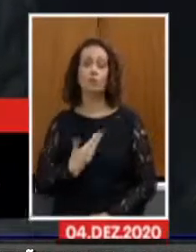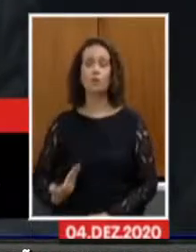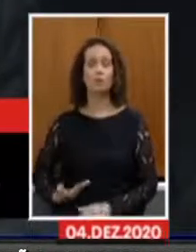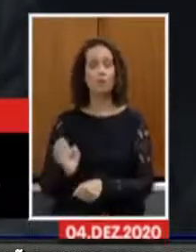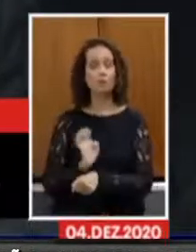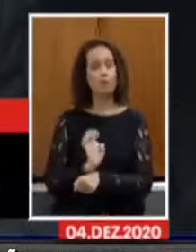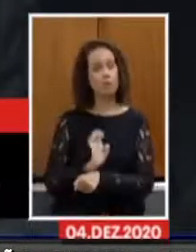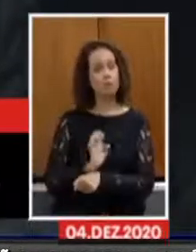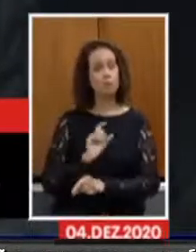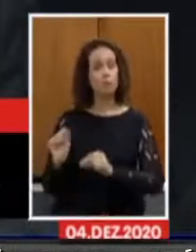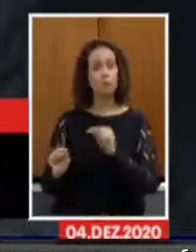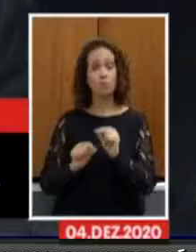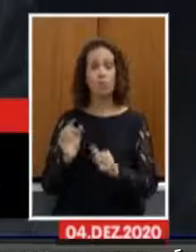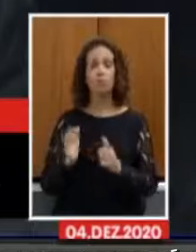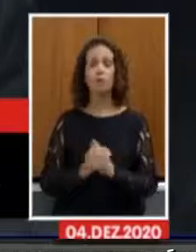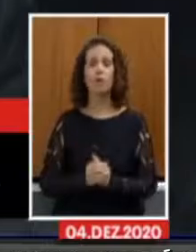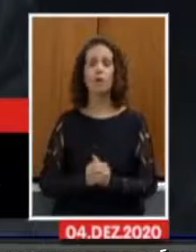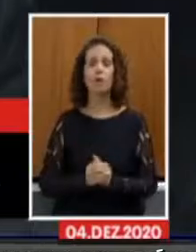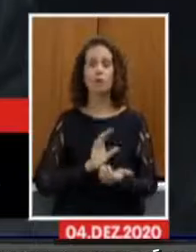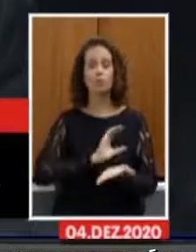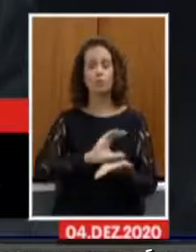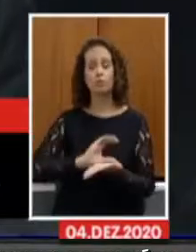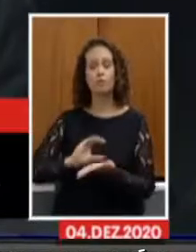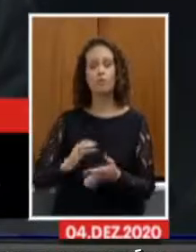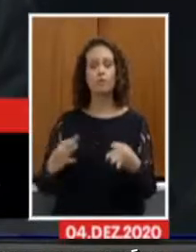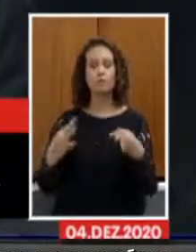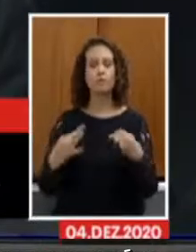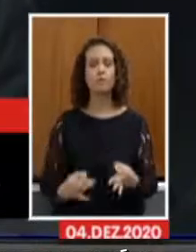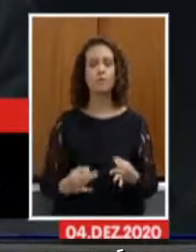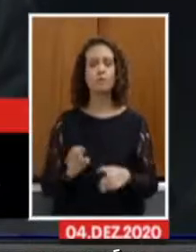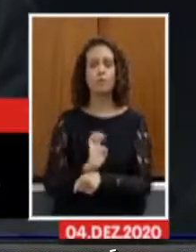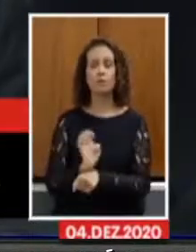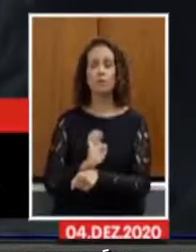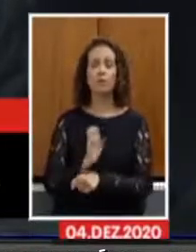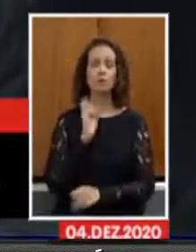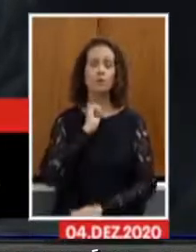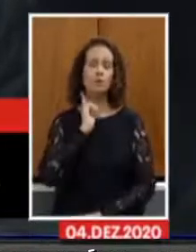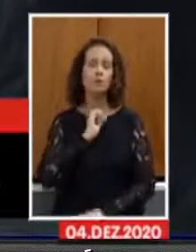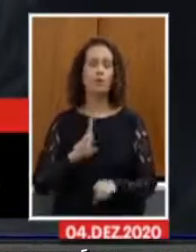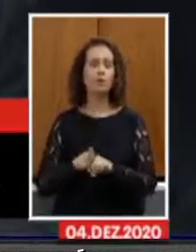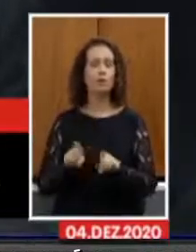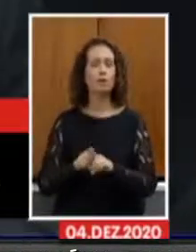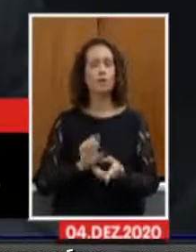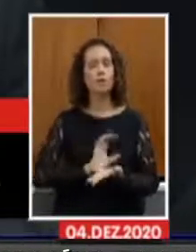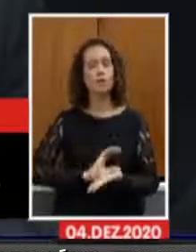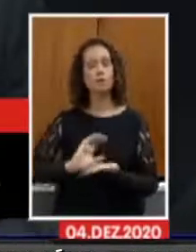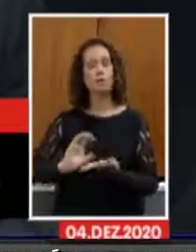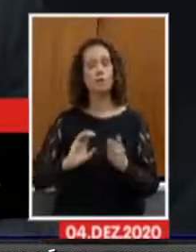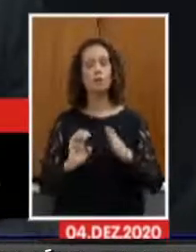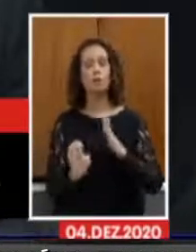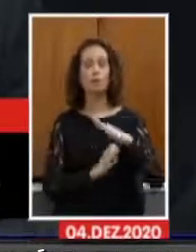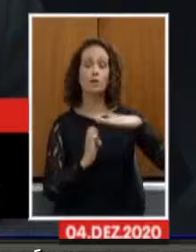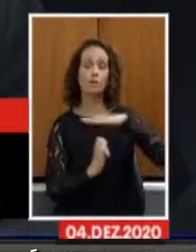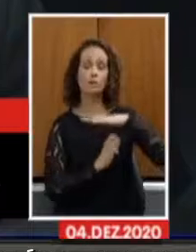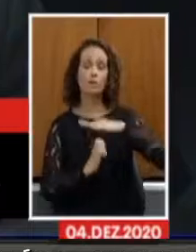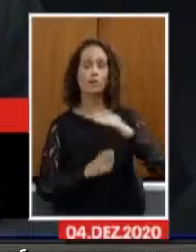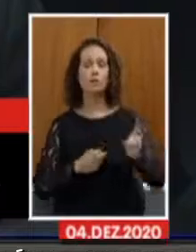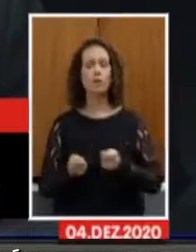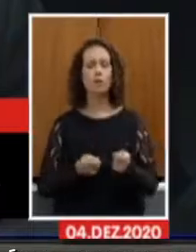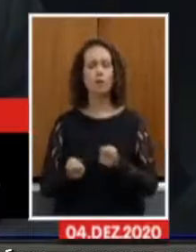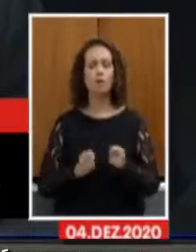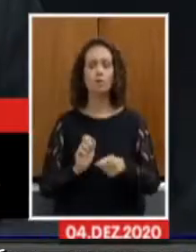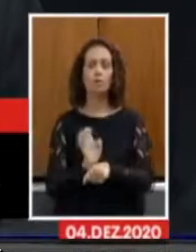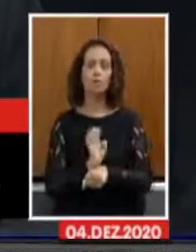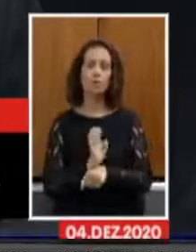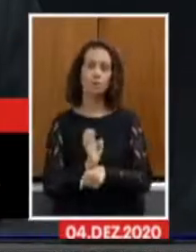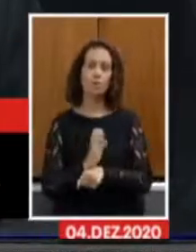que estima as receitas e fixa as despesas do orçamento fiscal do Estado de Minas Gerais e do orçamento de investimento das empresas controladas pelo Estado para o